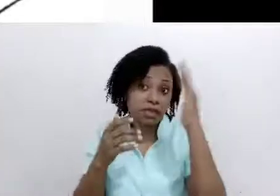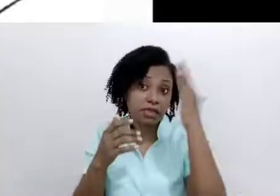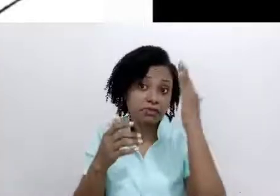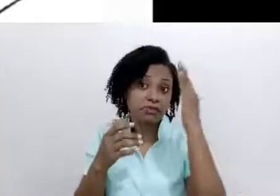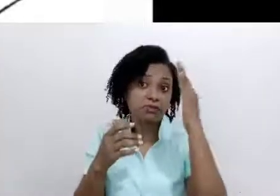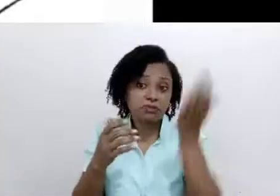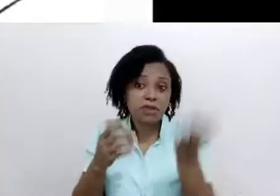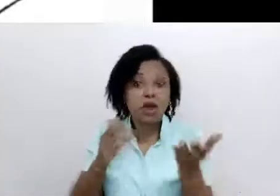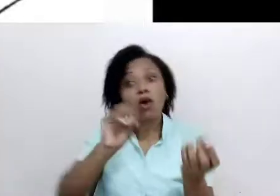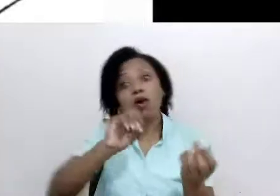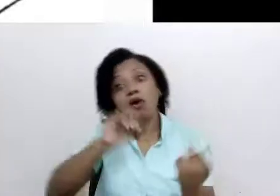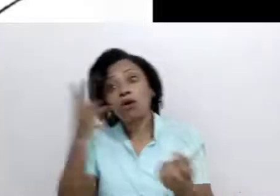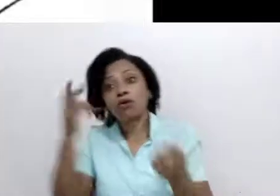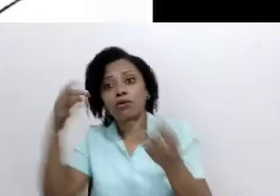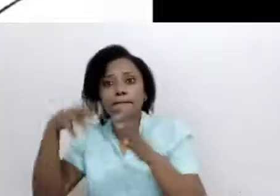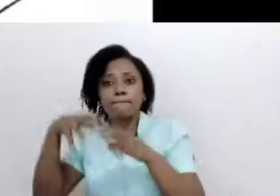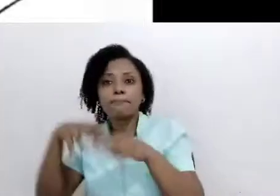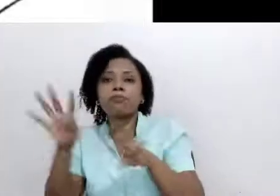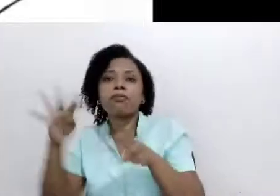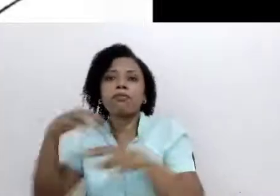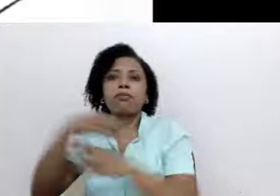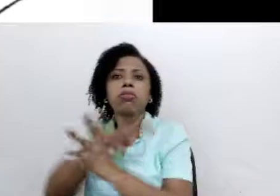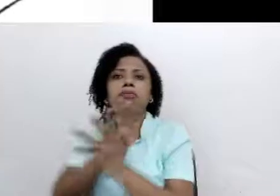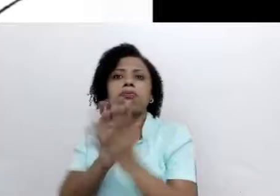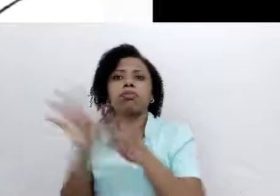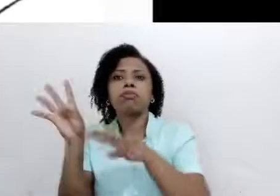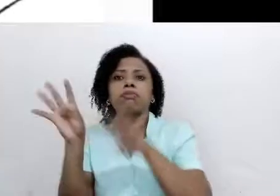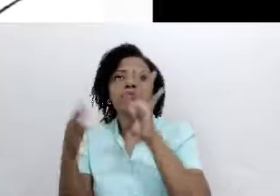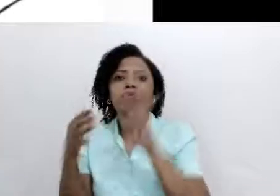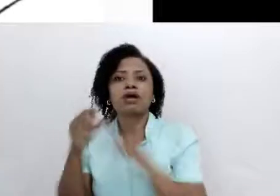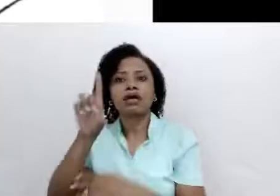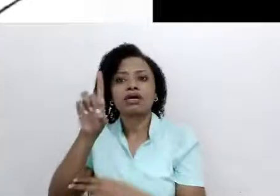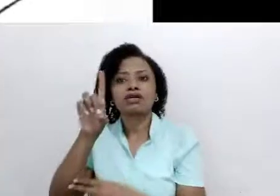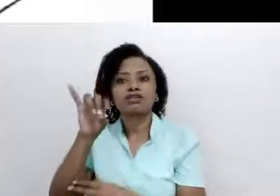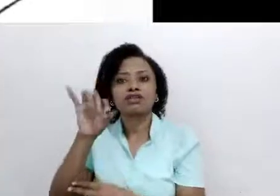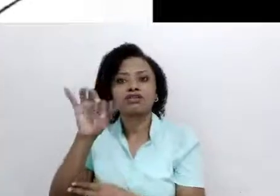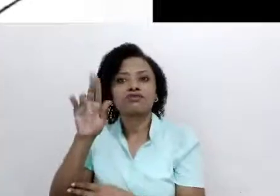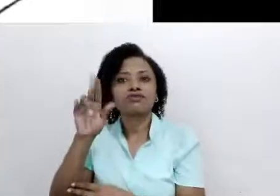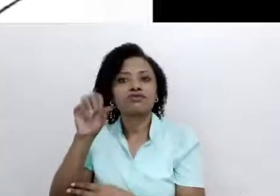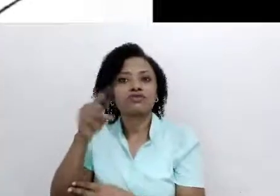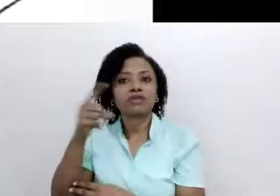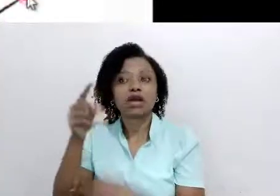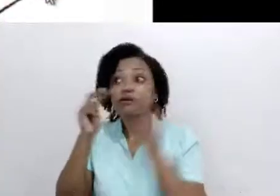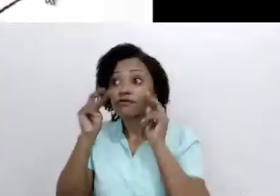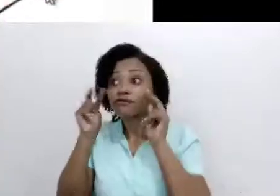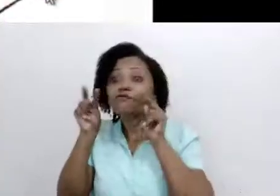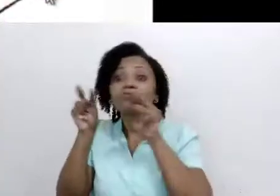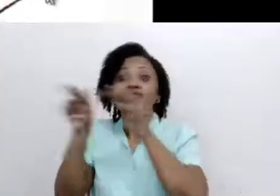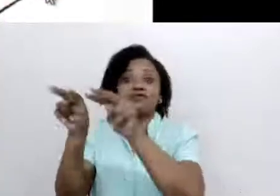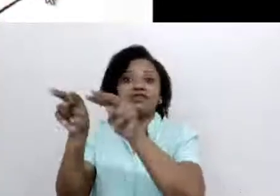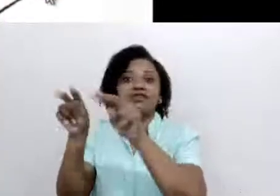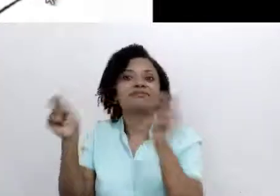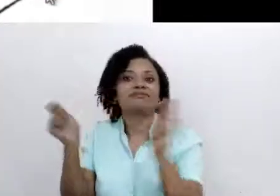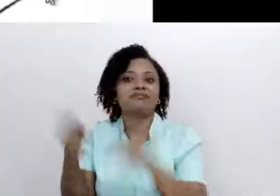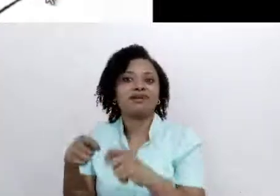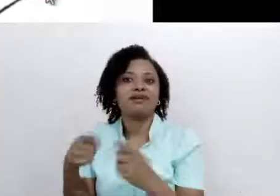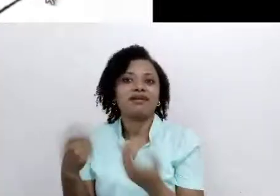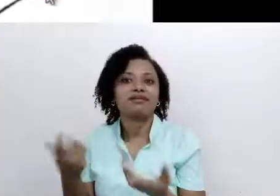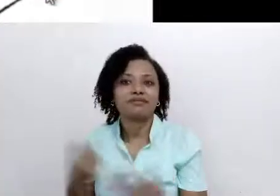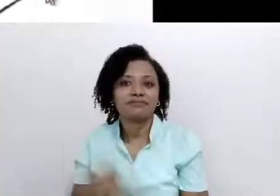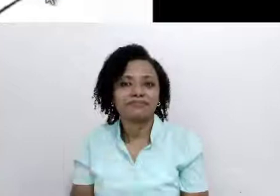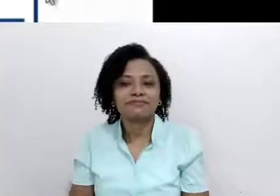num espelho, por exemplo, ou essa reflexão pode ser difusa, onde a gente vai visualizar os objetos, ver a questão